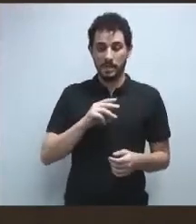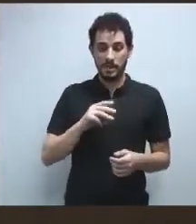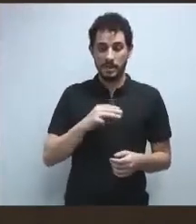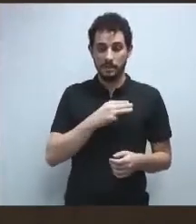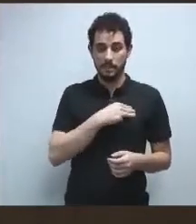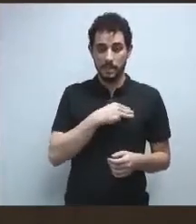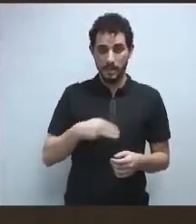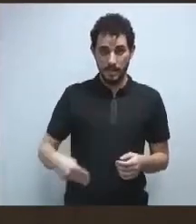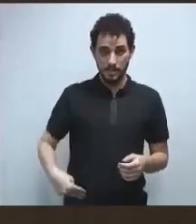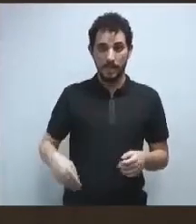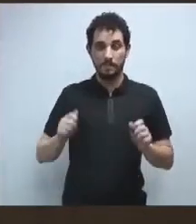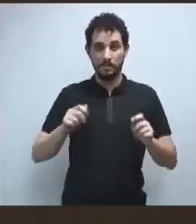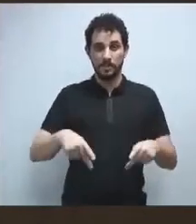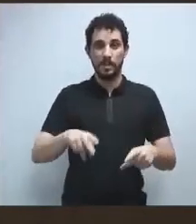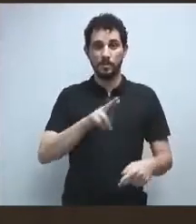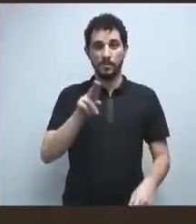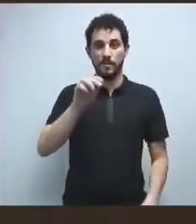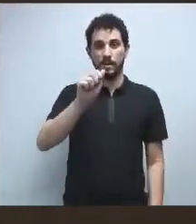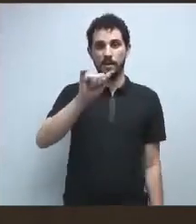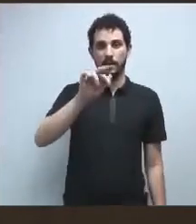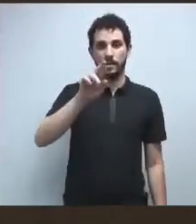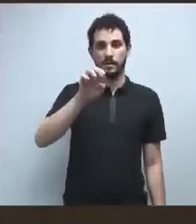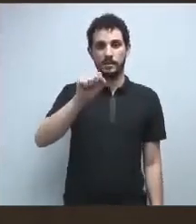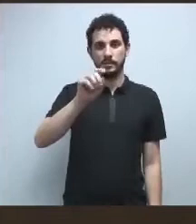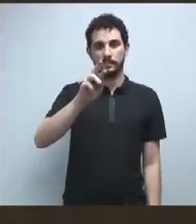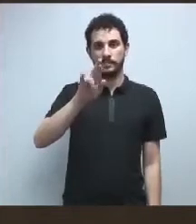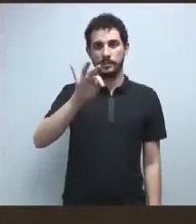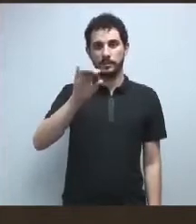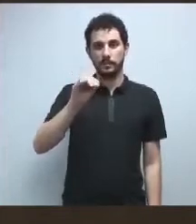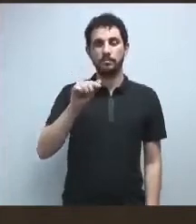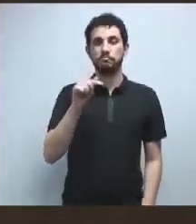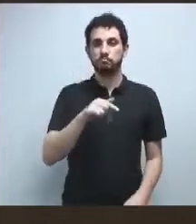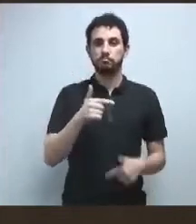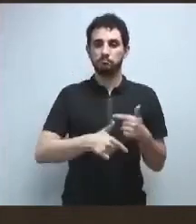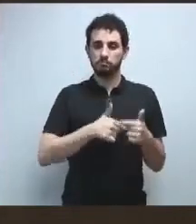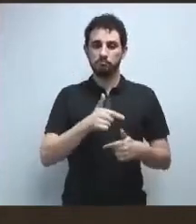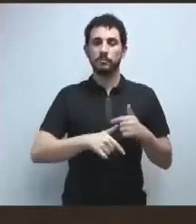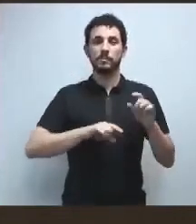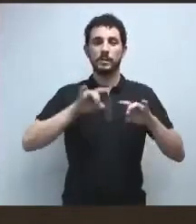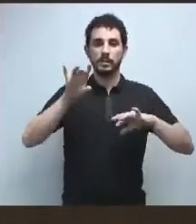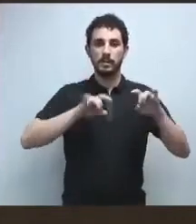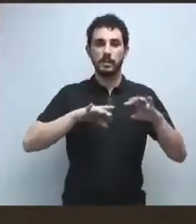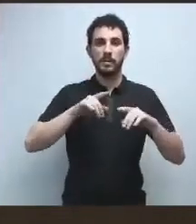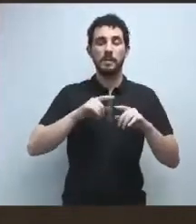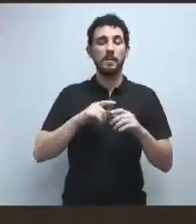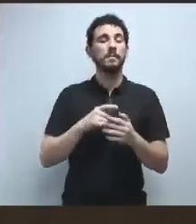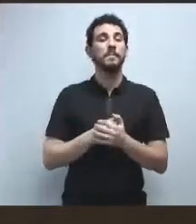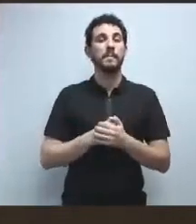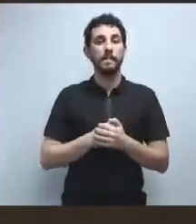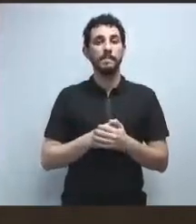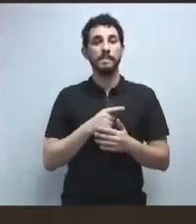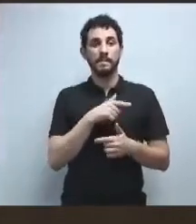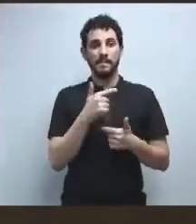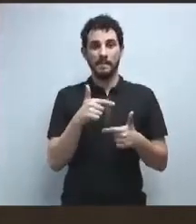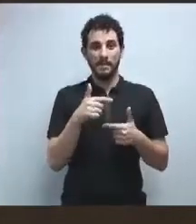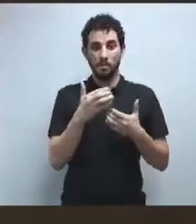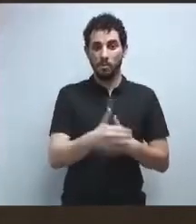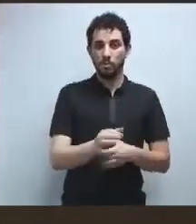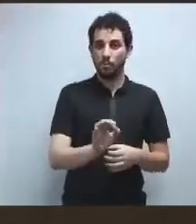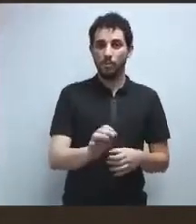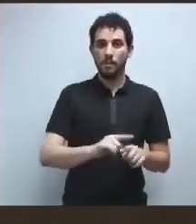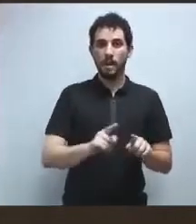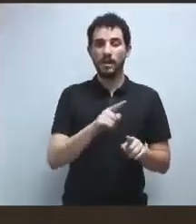que diga se de passagem teve um papel relevante mesmo não sendo da carreira ele defendeu